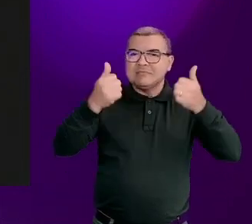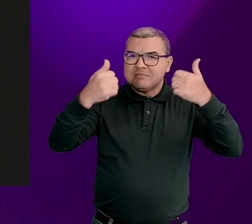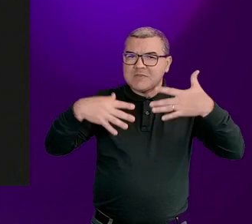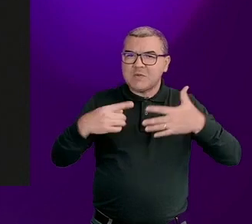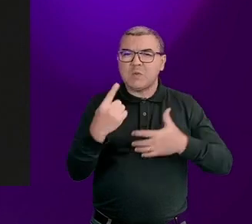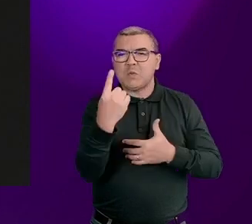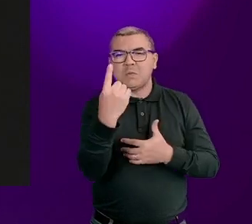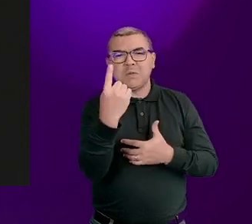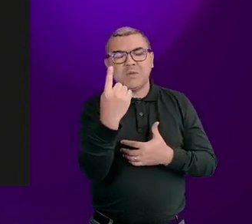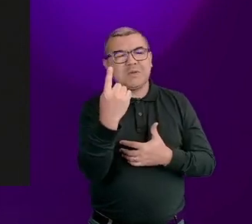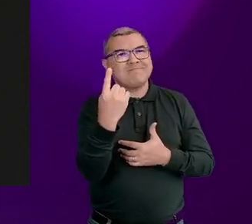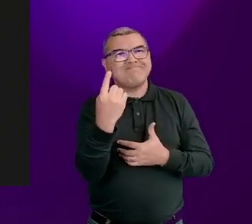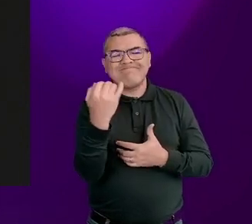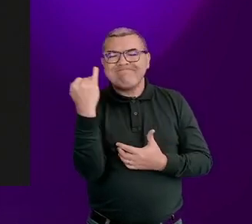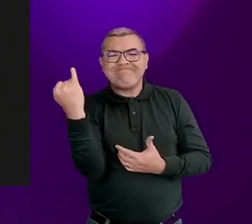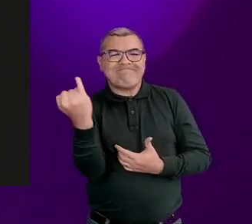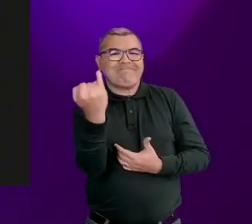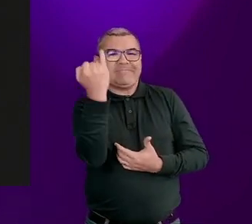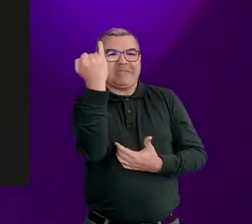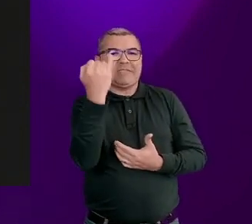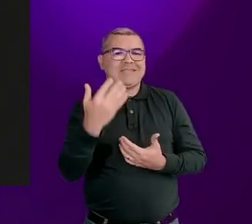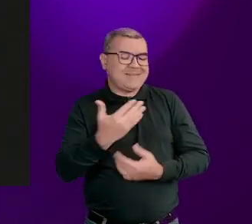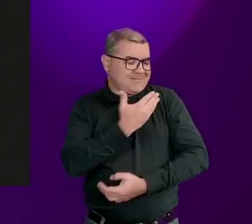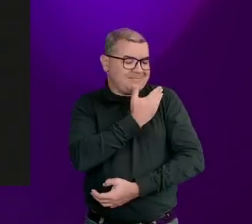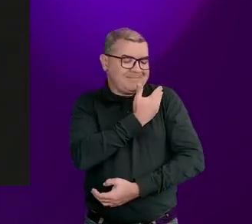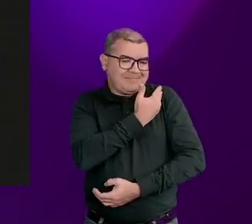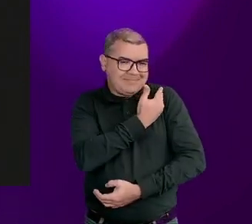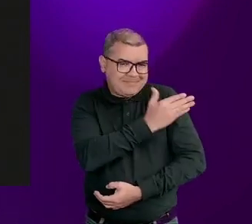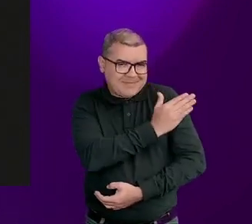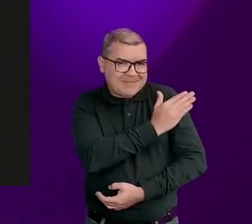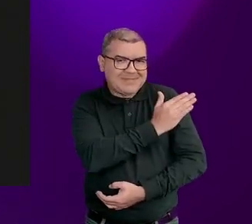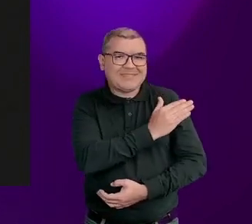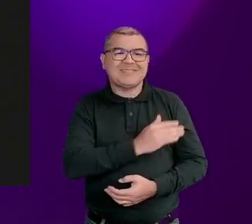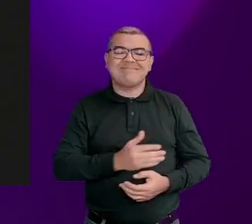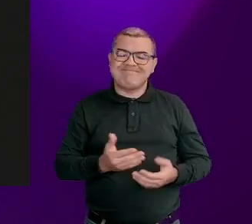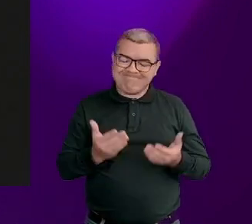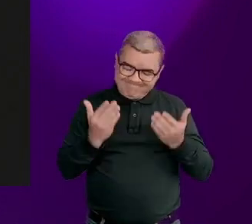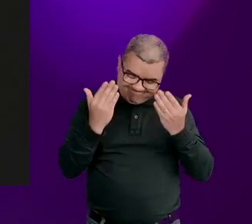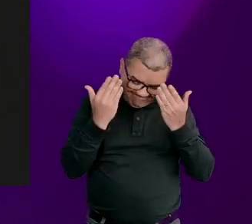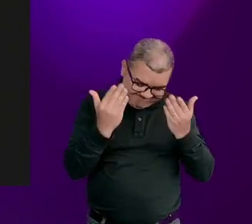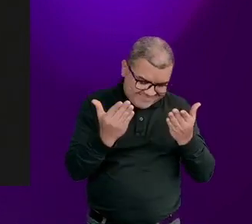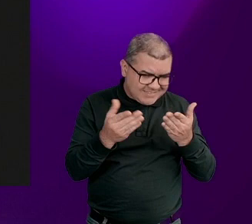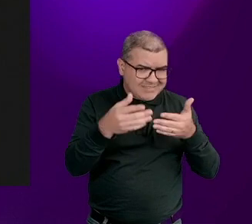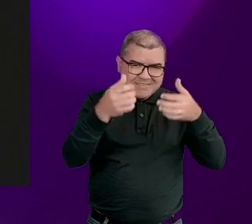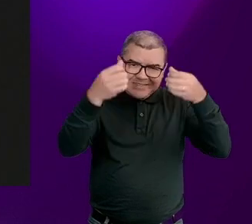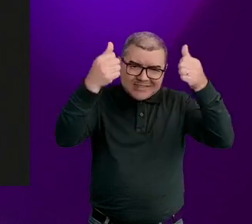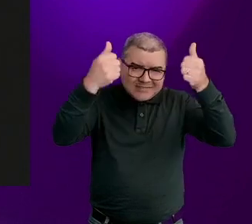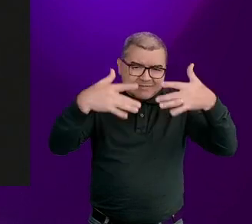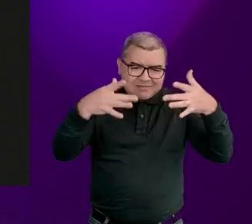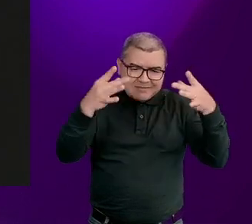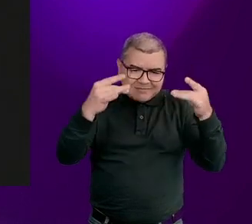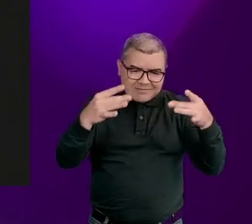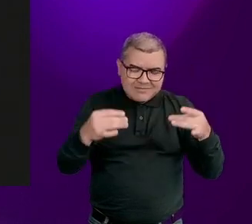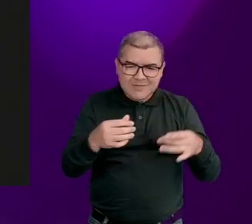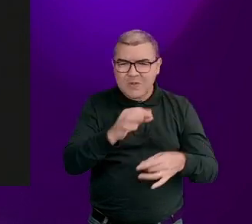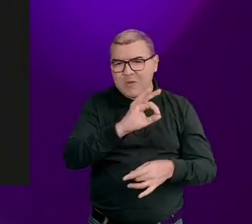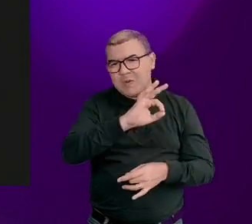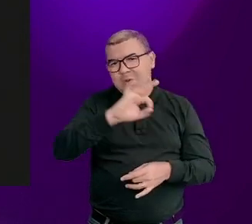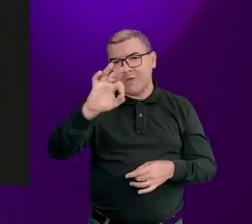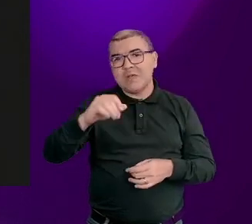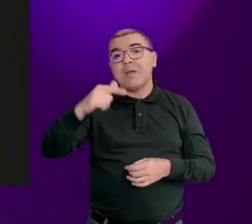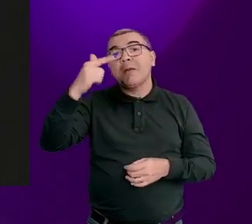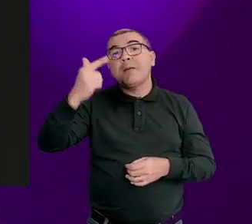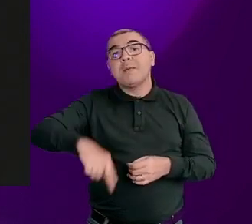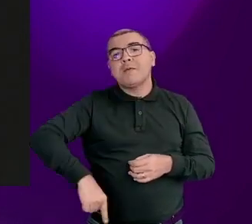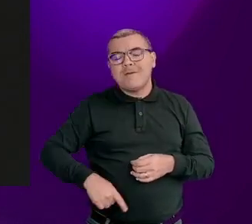Eu acho que essa questão do preconceito, que eu acho que ele dissecou muito bem, né? E eu acho que a outra